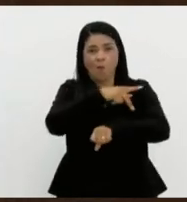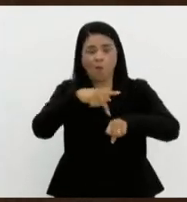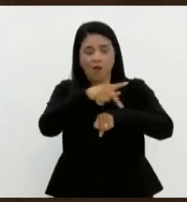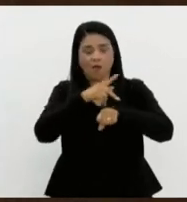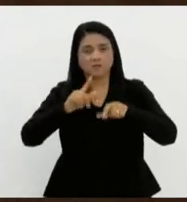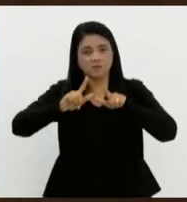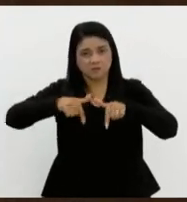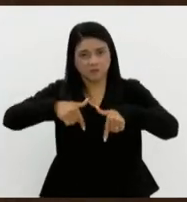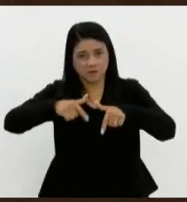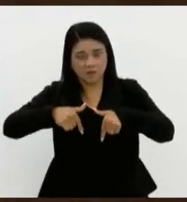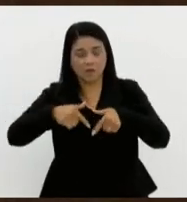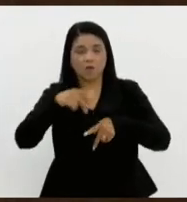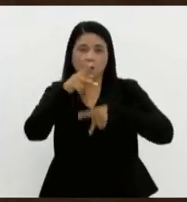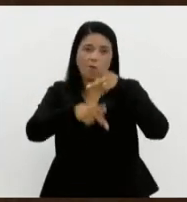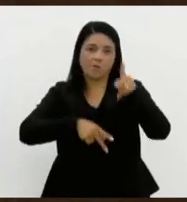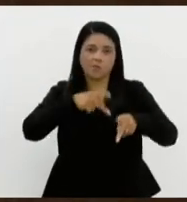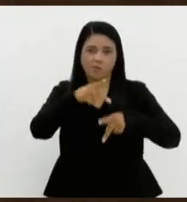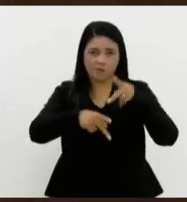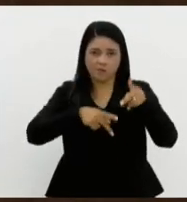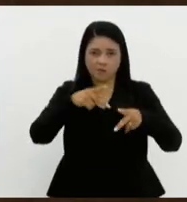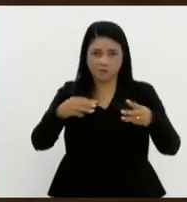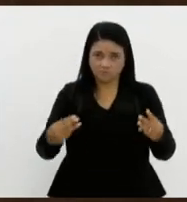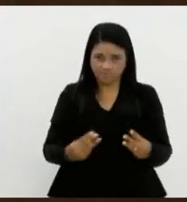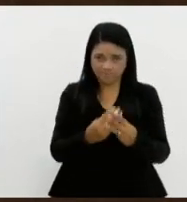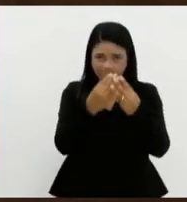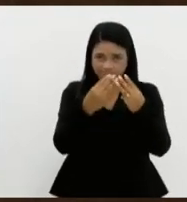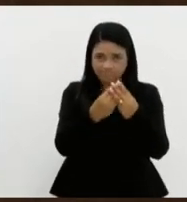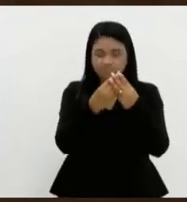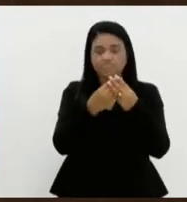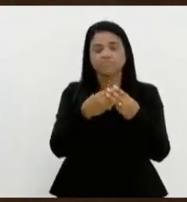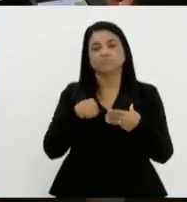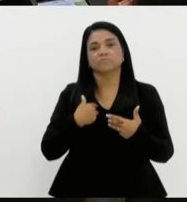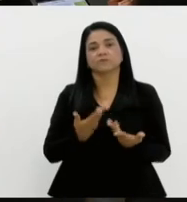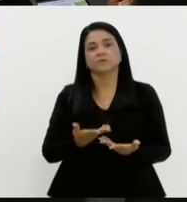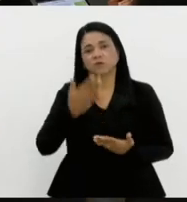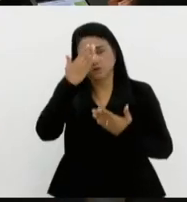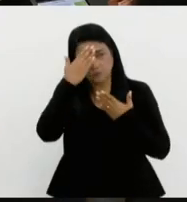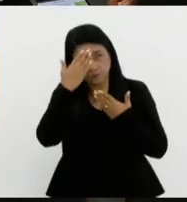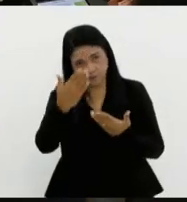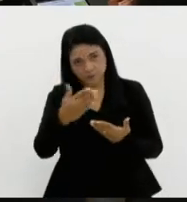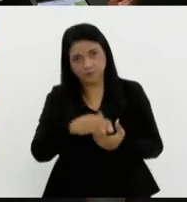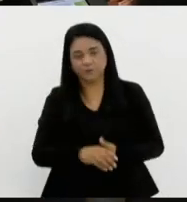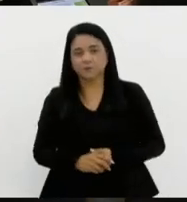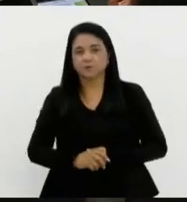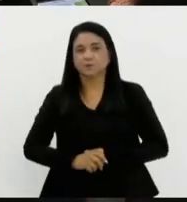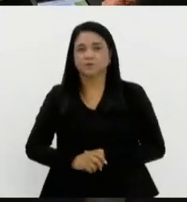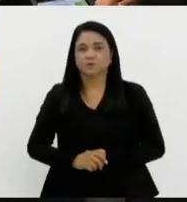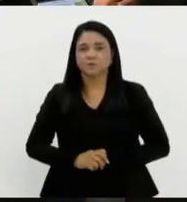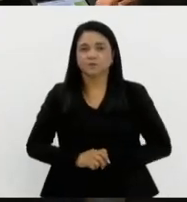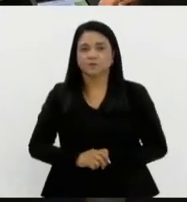Então, em minhas mãos, esta moção de repúdio. Muito obrigado.